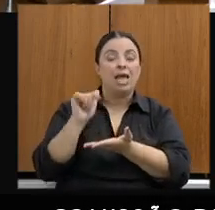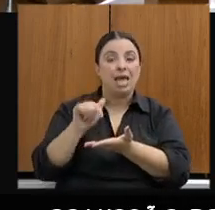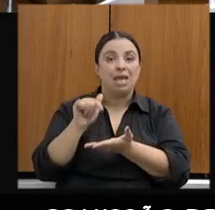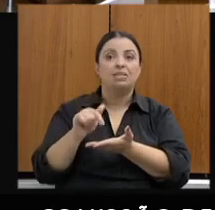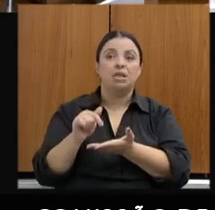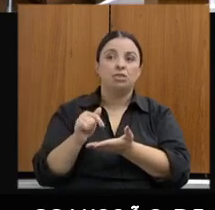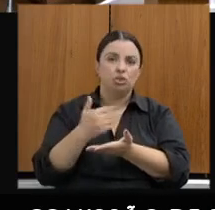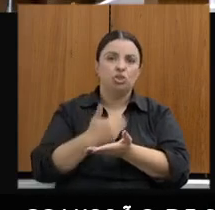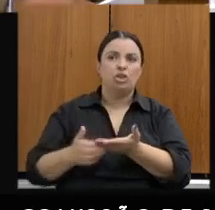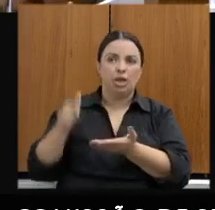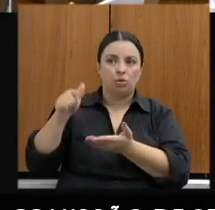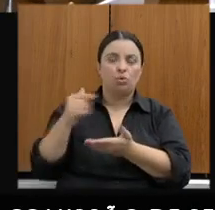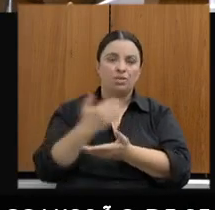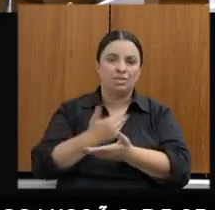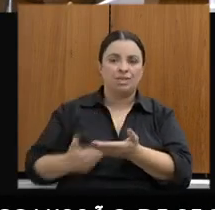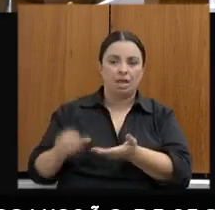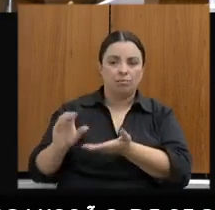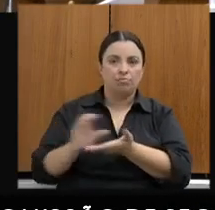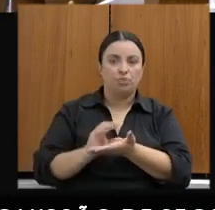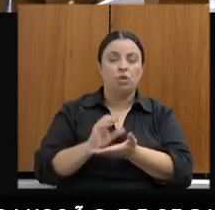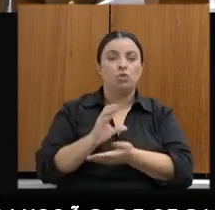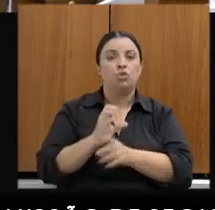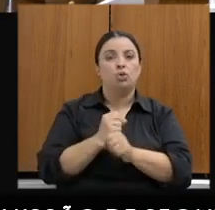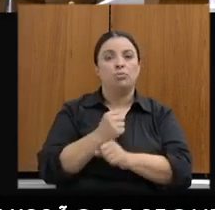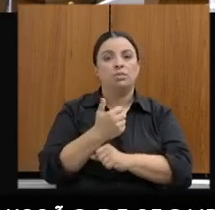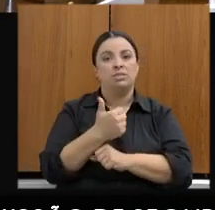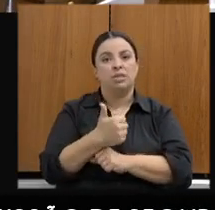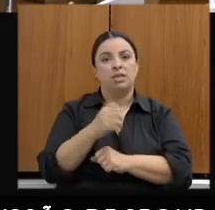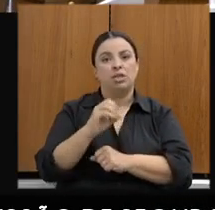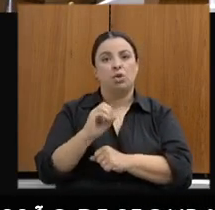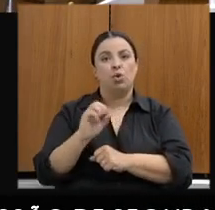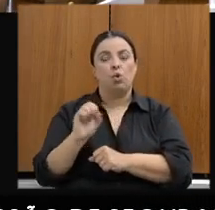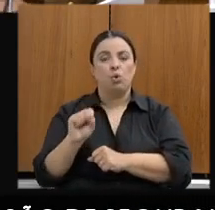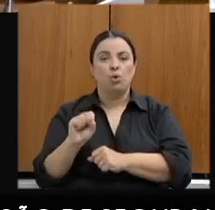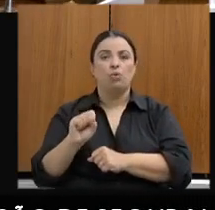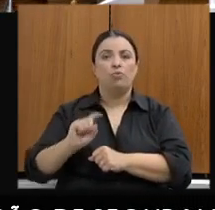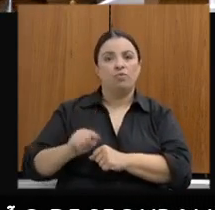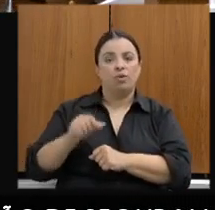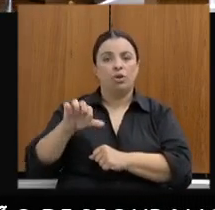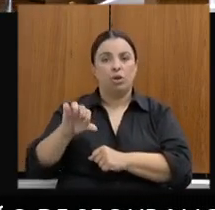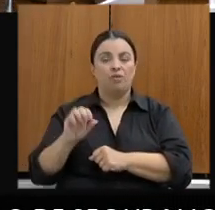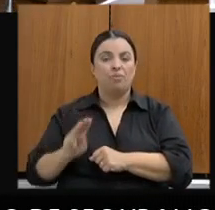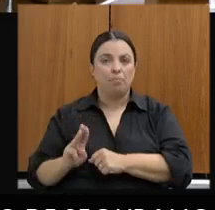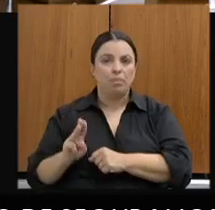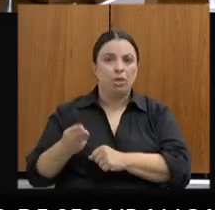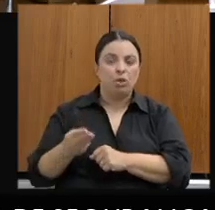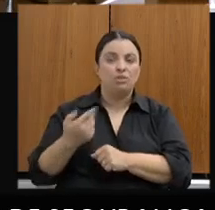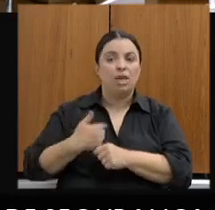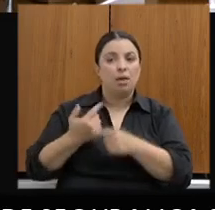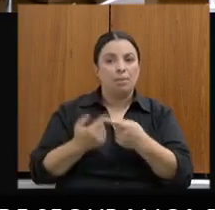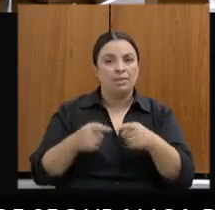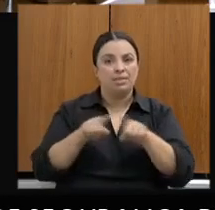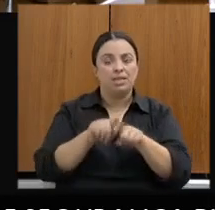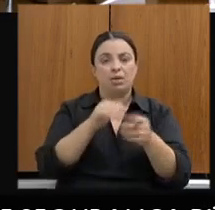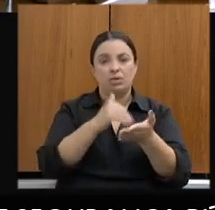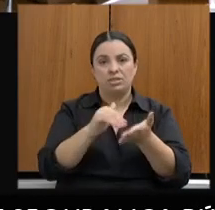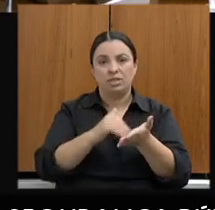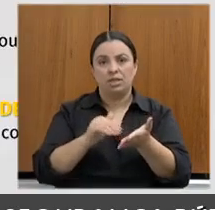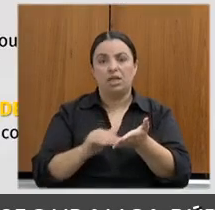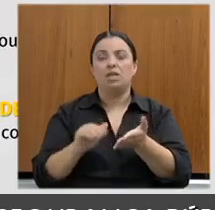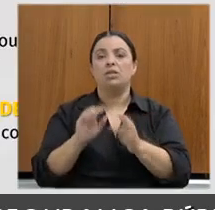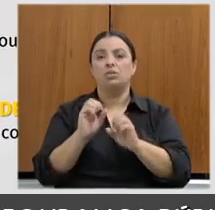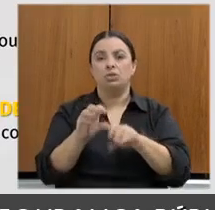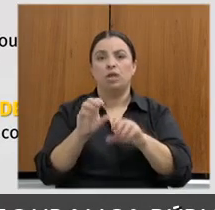recebendo direto do Estado né 108,9 milhões oriundos de parceria com a Secretaria de Educação fortalecermos